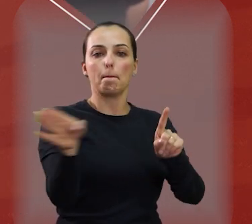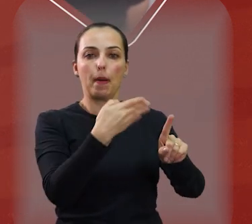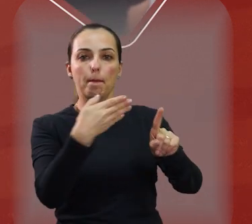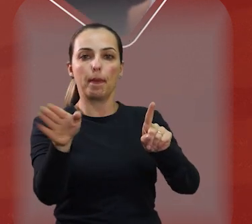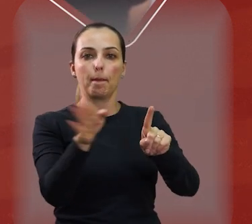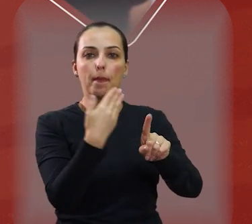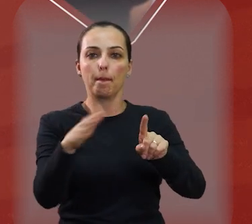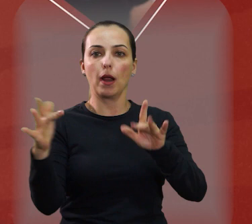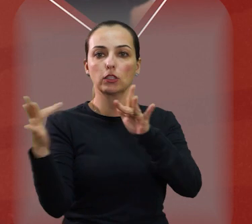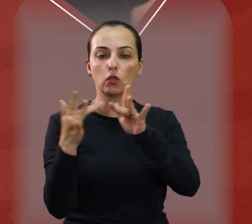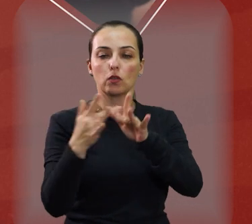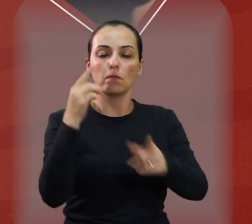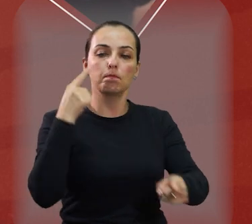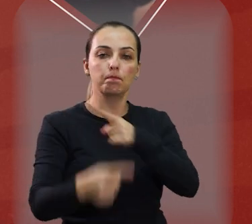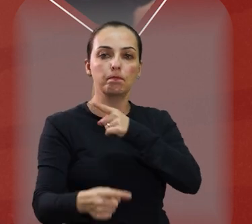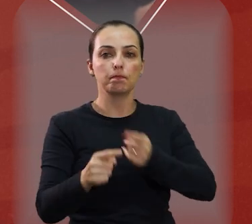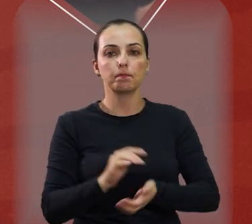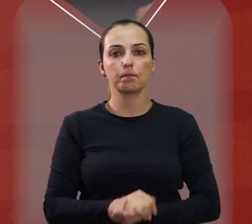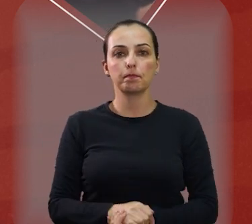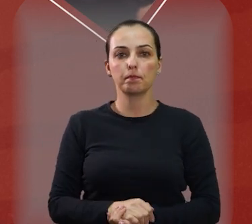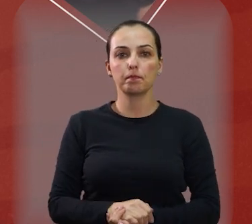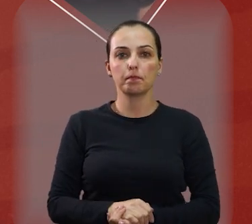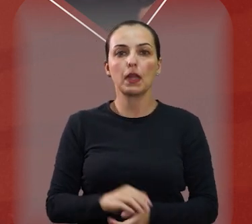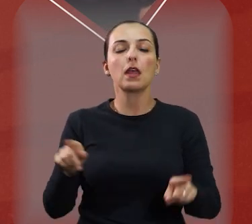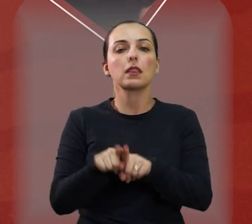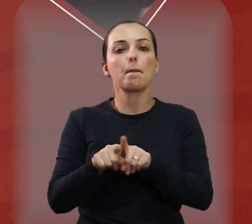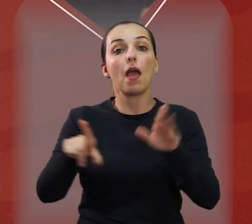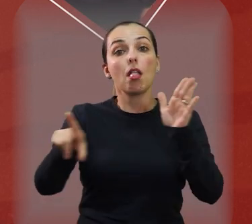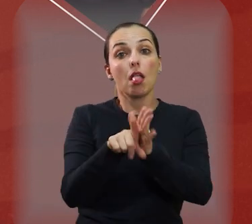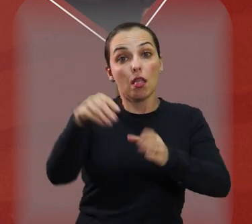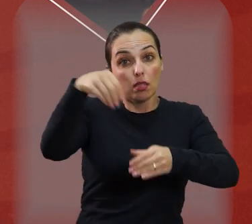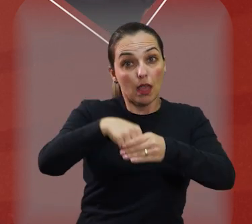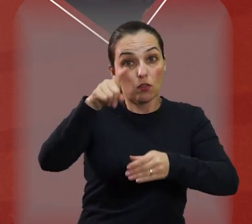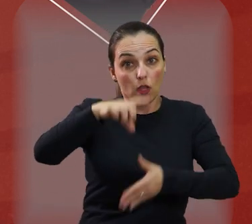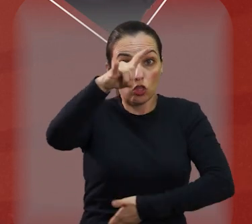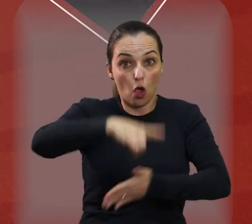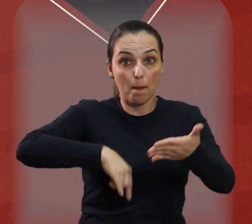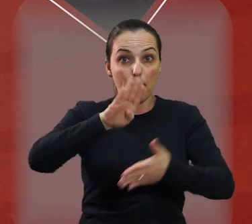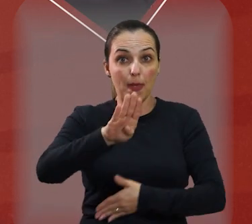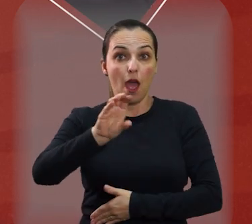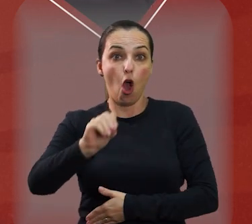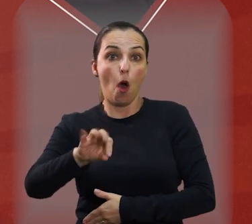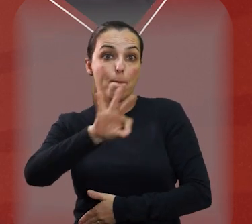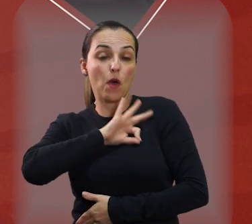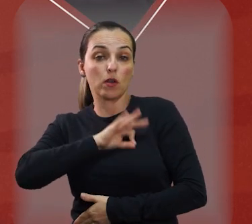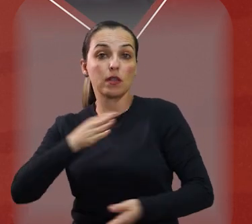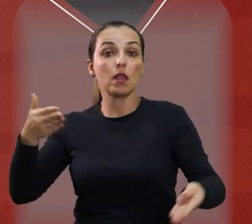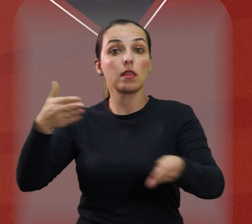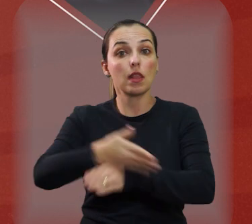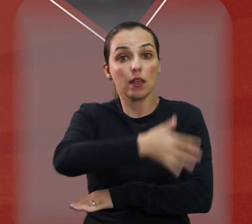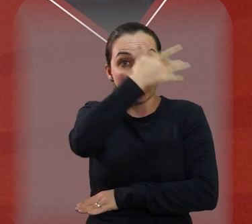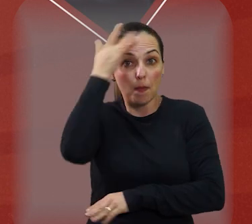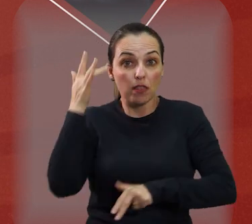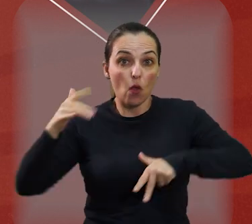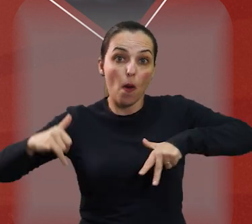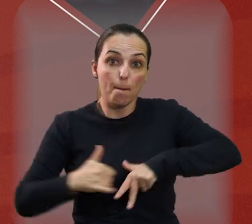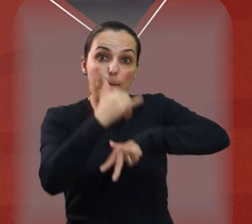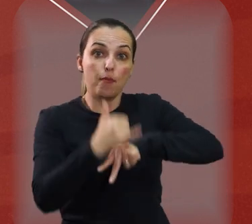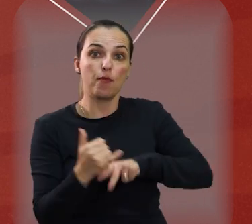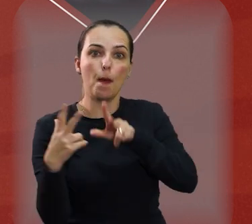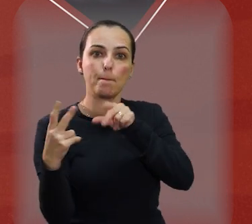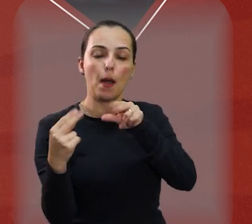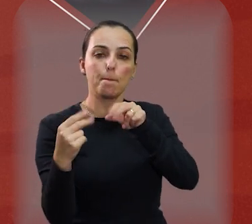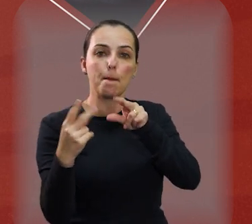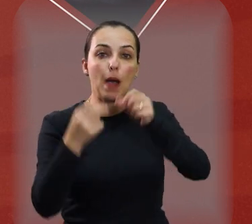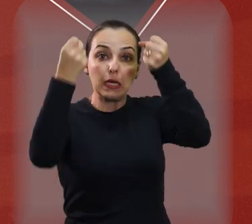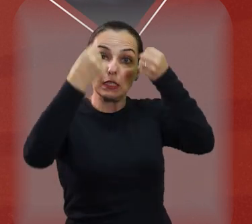permite boletim de ocorrência com relato detalhado da vítima em qualquer órgão público, no intuito de